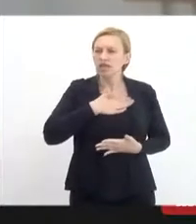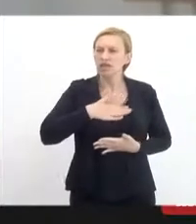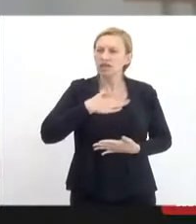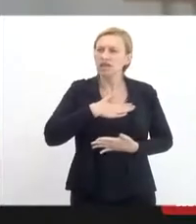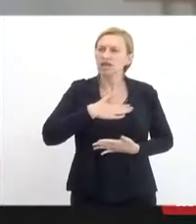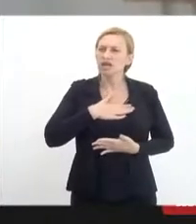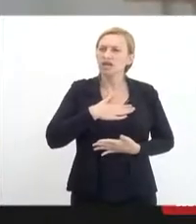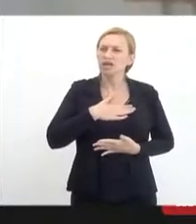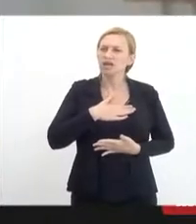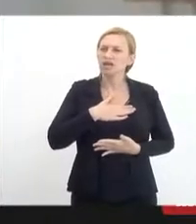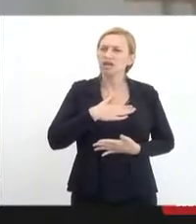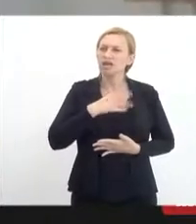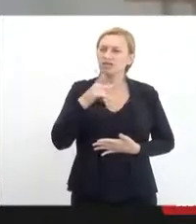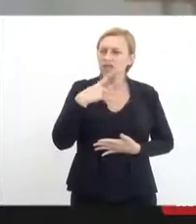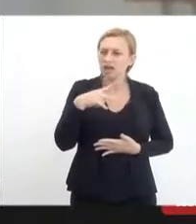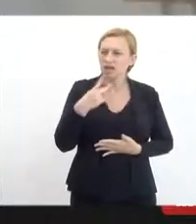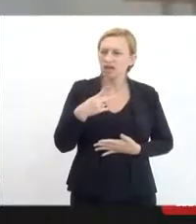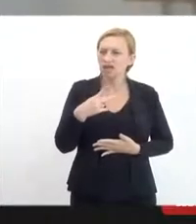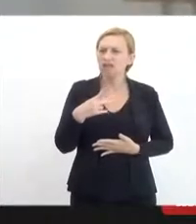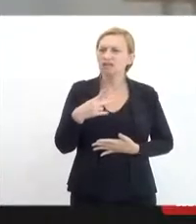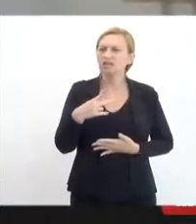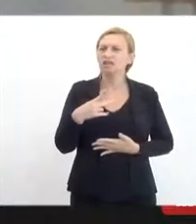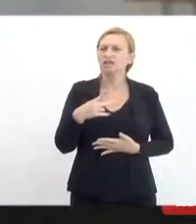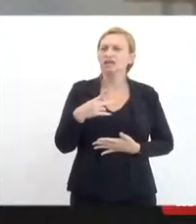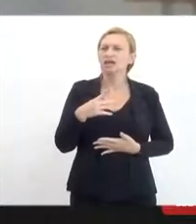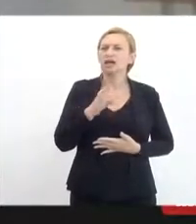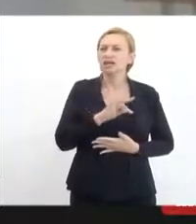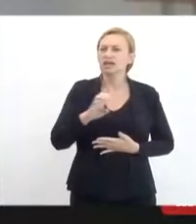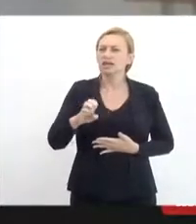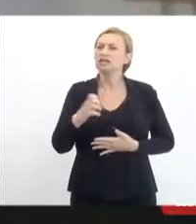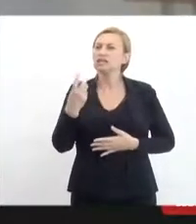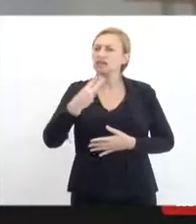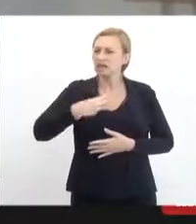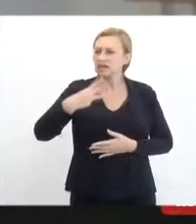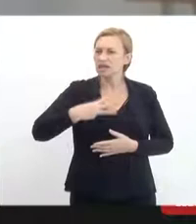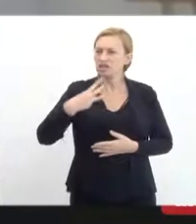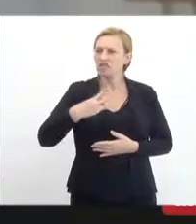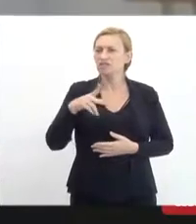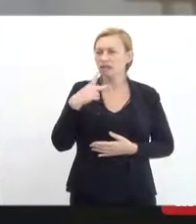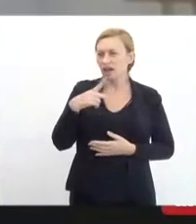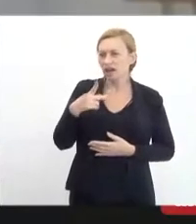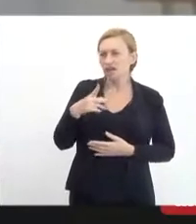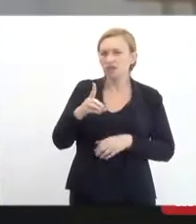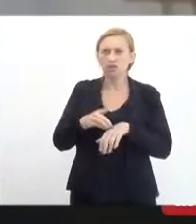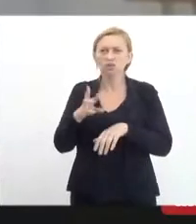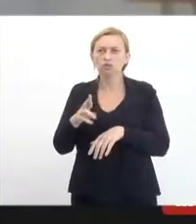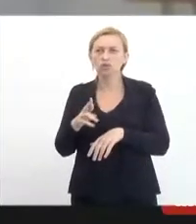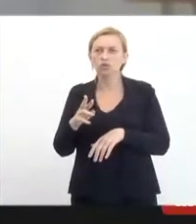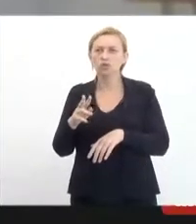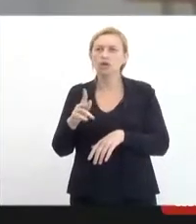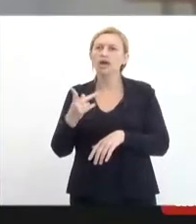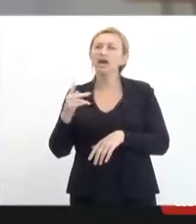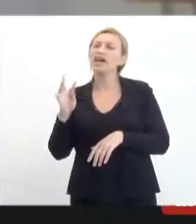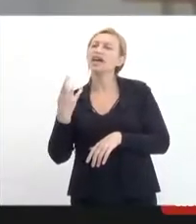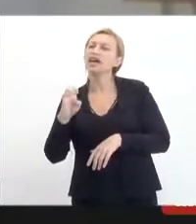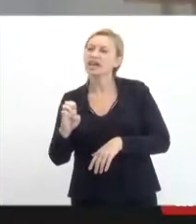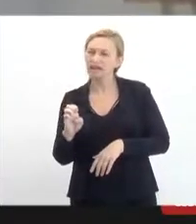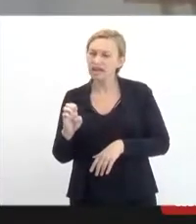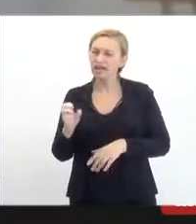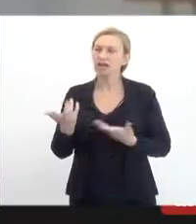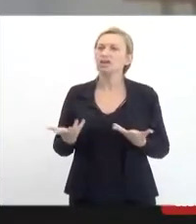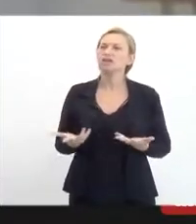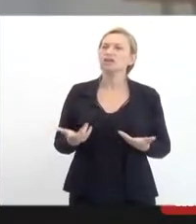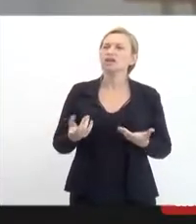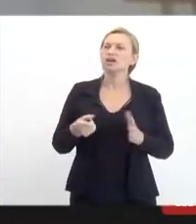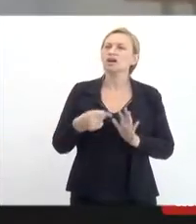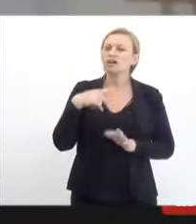de ressaltar, quanto à tese 3 exposta pelo Dr. Paulo Henrique, que